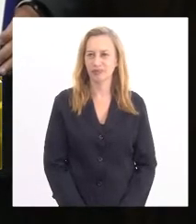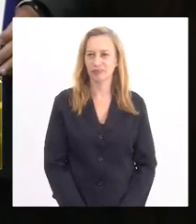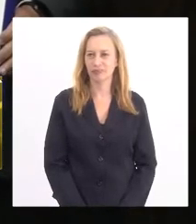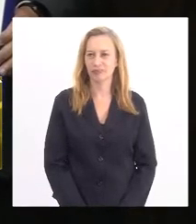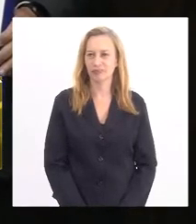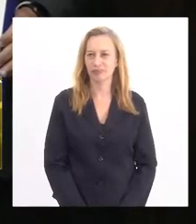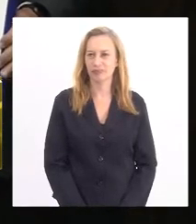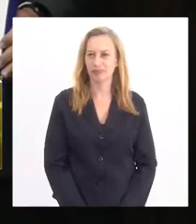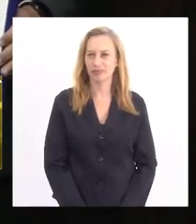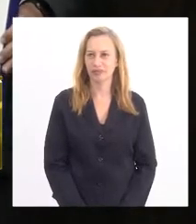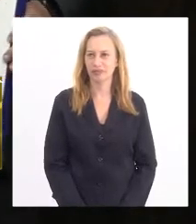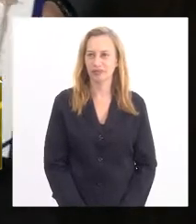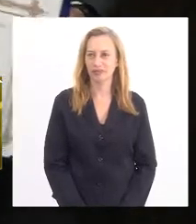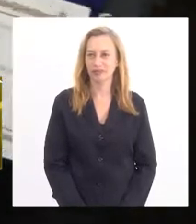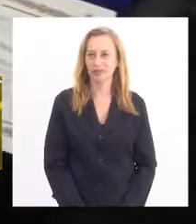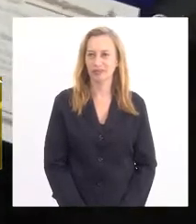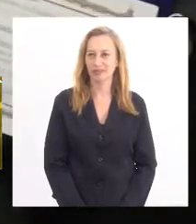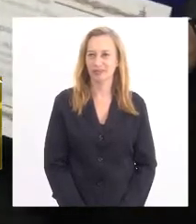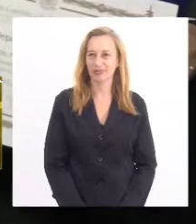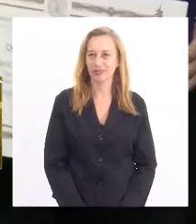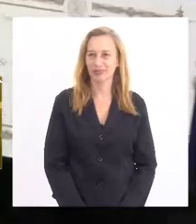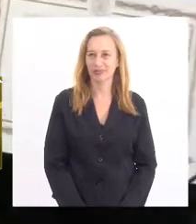E aí